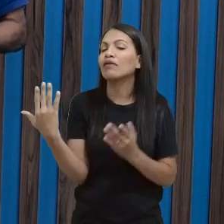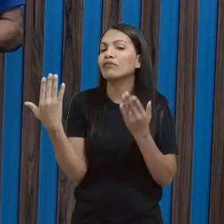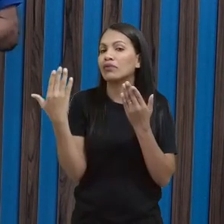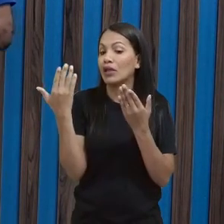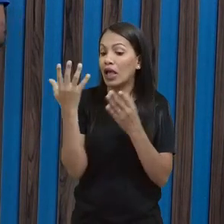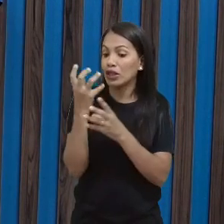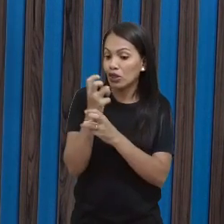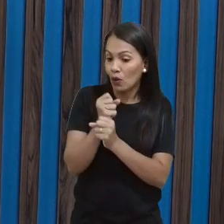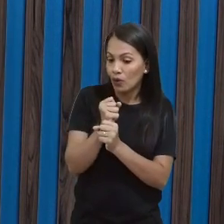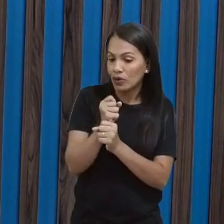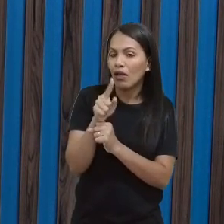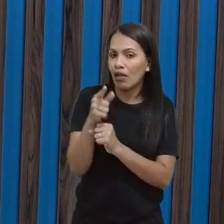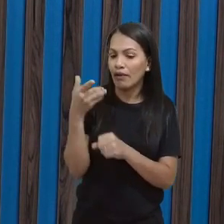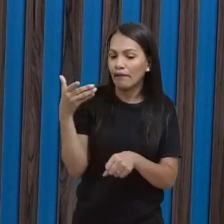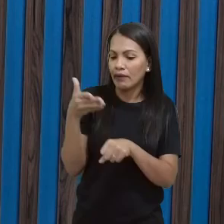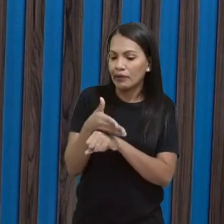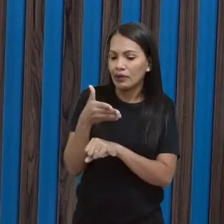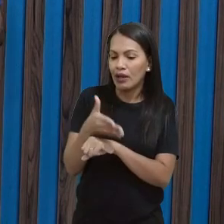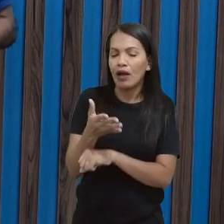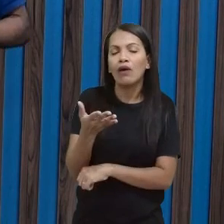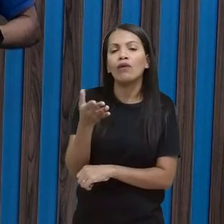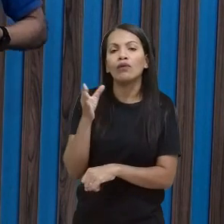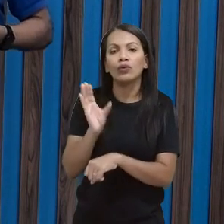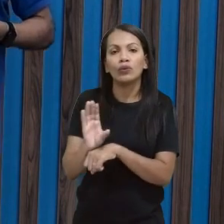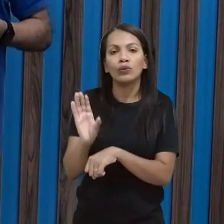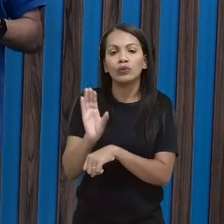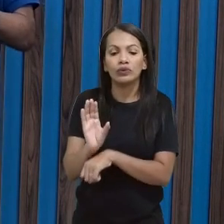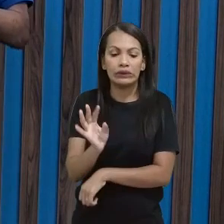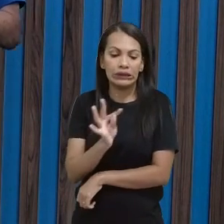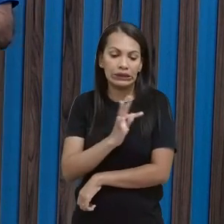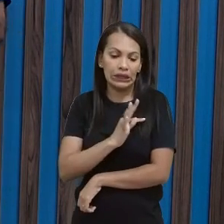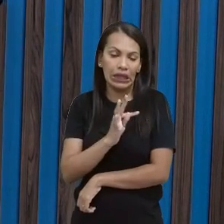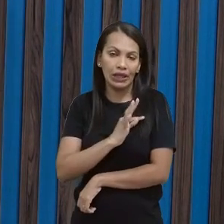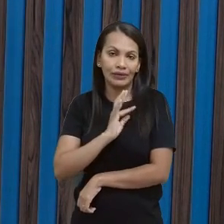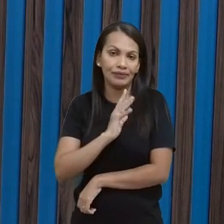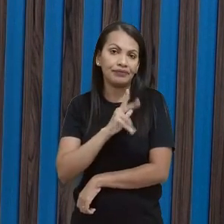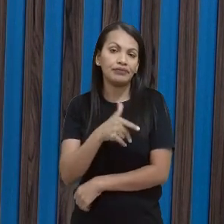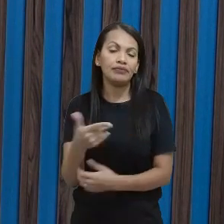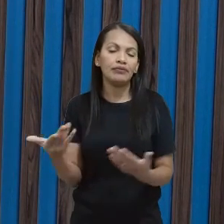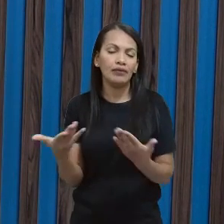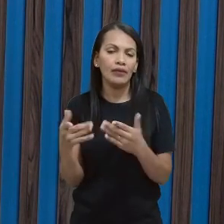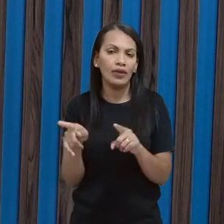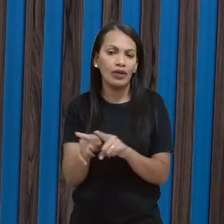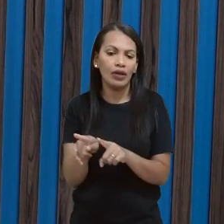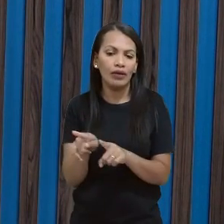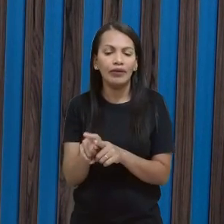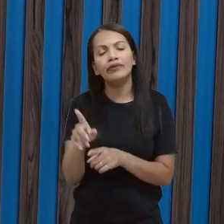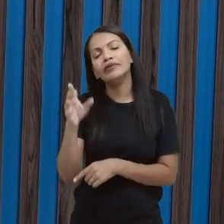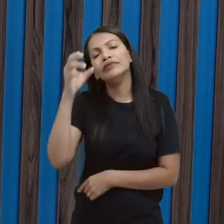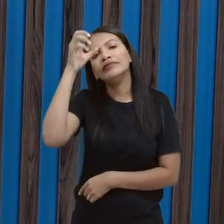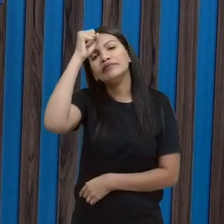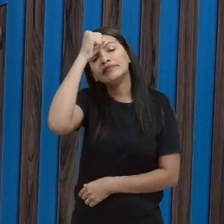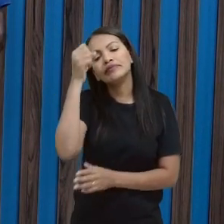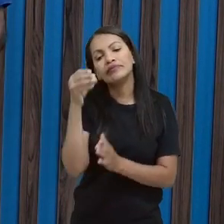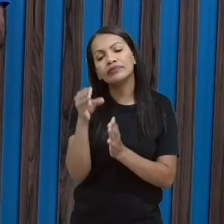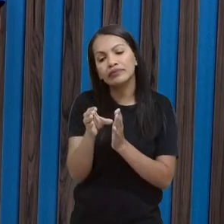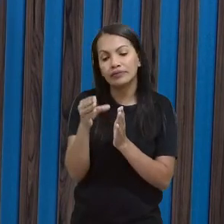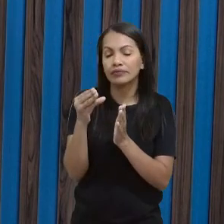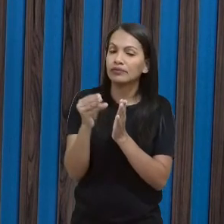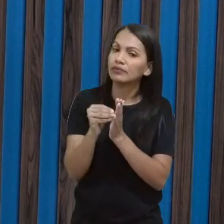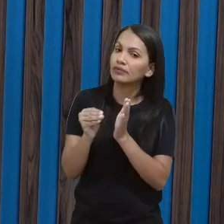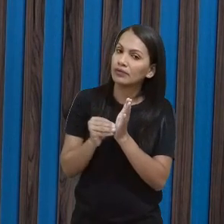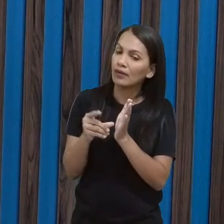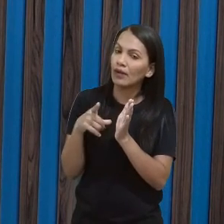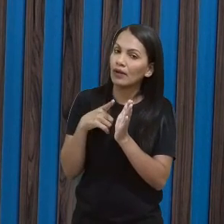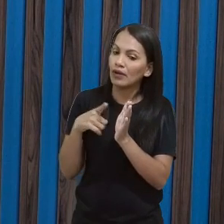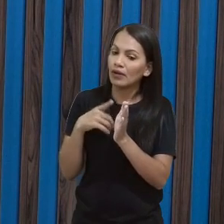a ingressar aí nos cursos técnicos do IFPE. Também você vai aprendendo bem o conteúdo. Você tem uma chance de